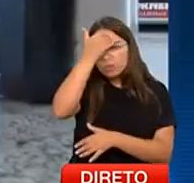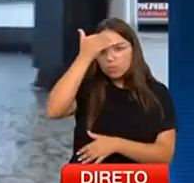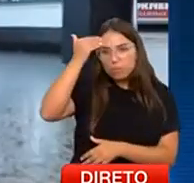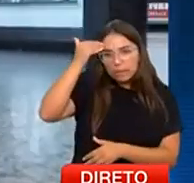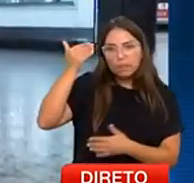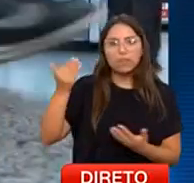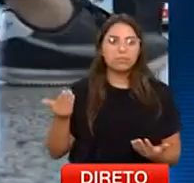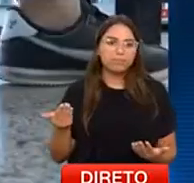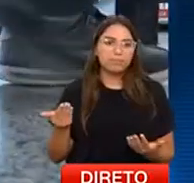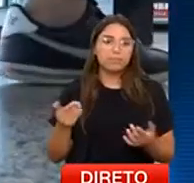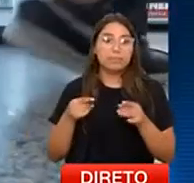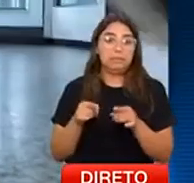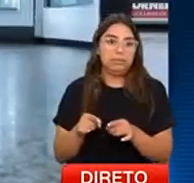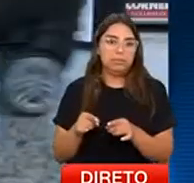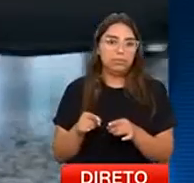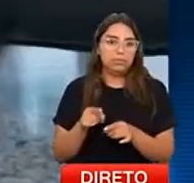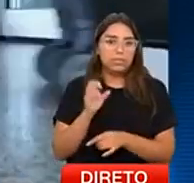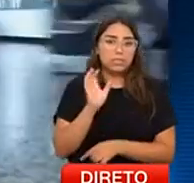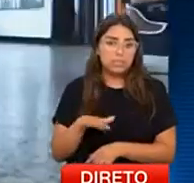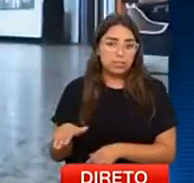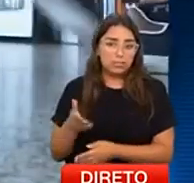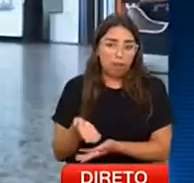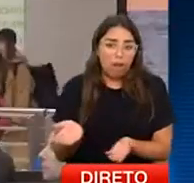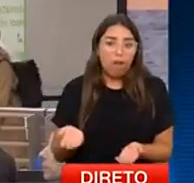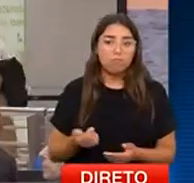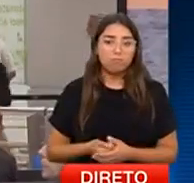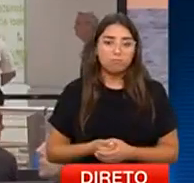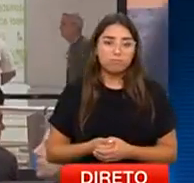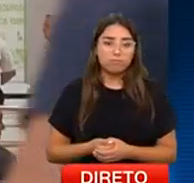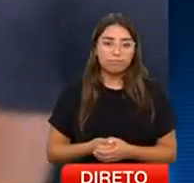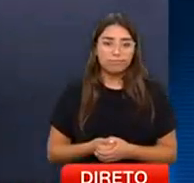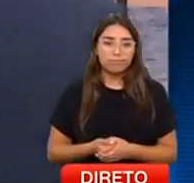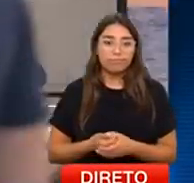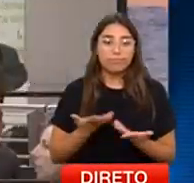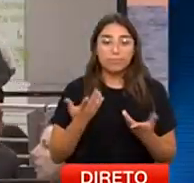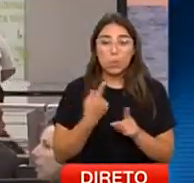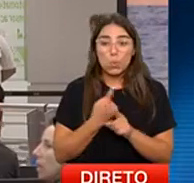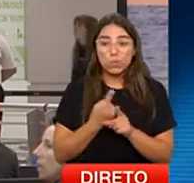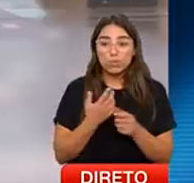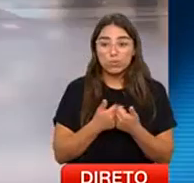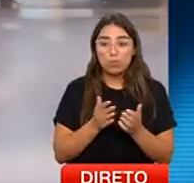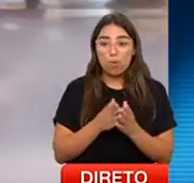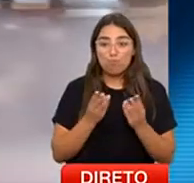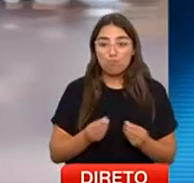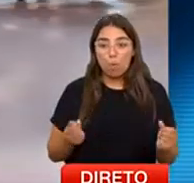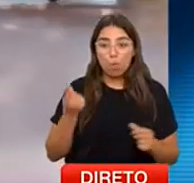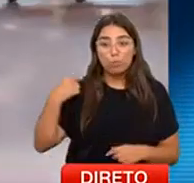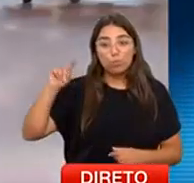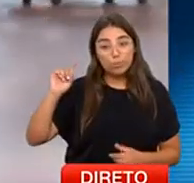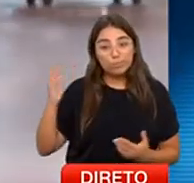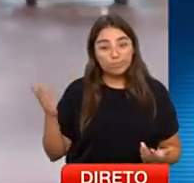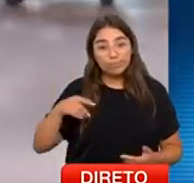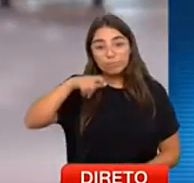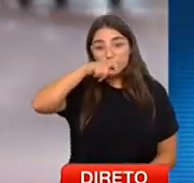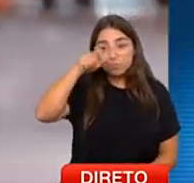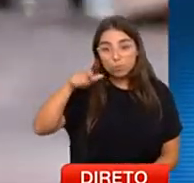dimensões e isso há ciência para isso Ou seja nem tudo serve eh eh e é evidente que muitas vezes H as pessoas tentando